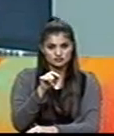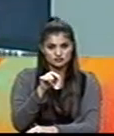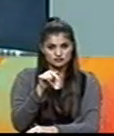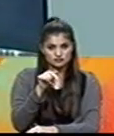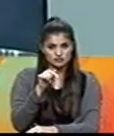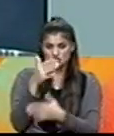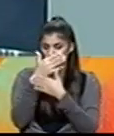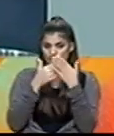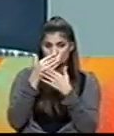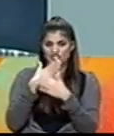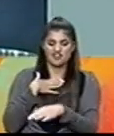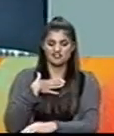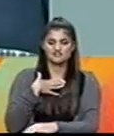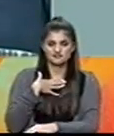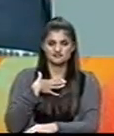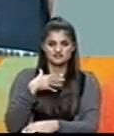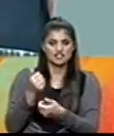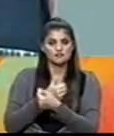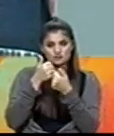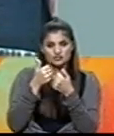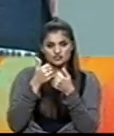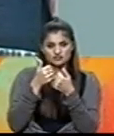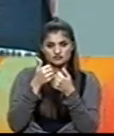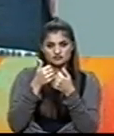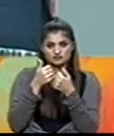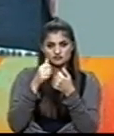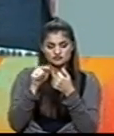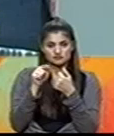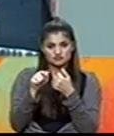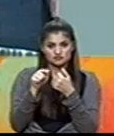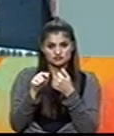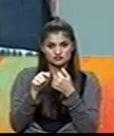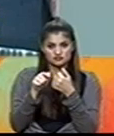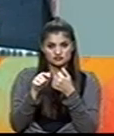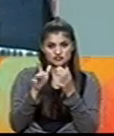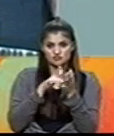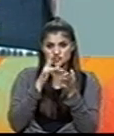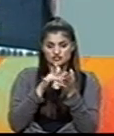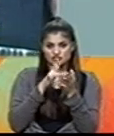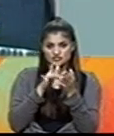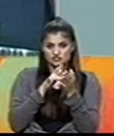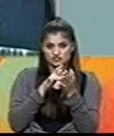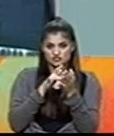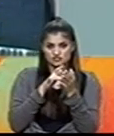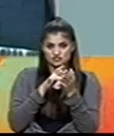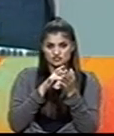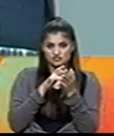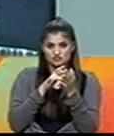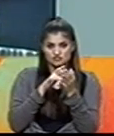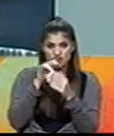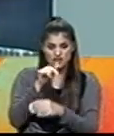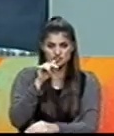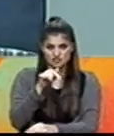dá muita confusão. É melhor não se comportar a mesa. É logo a seguir nas primeiras páginas. Espera. Será esta? É essa aí.